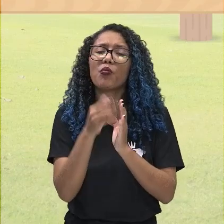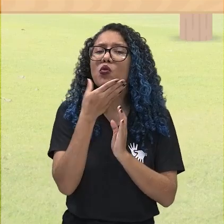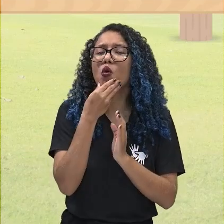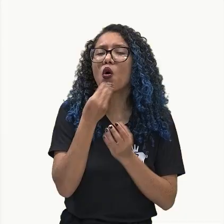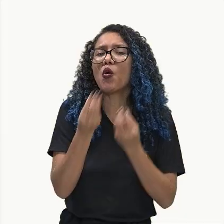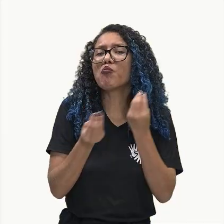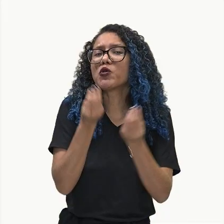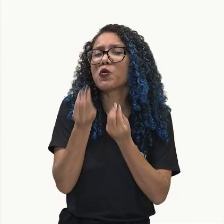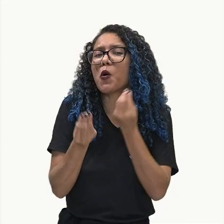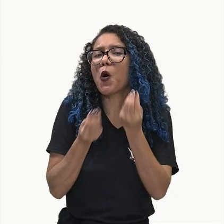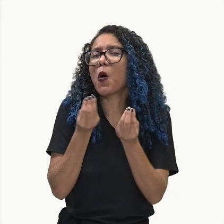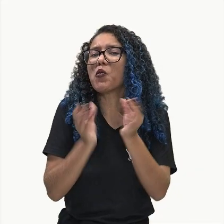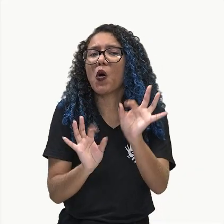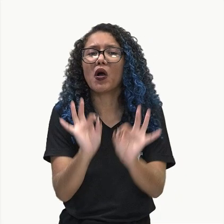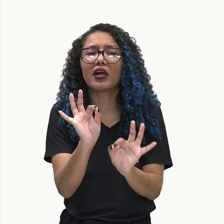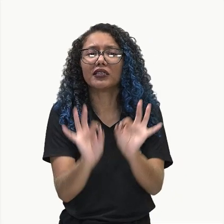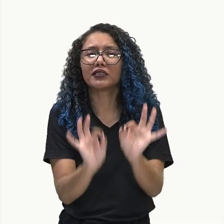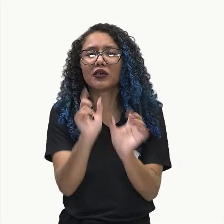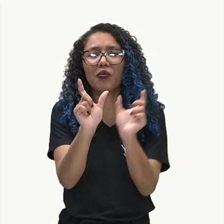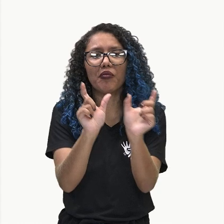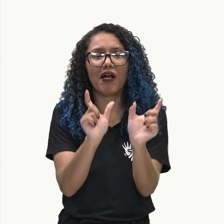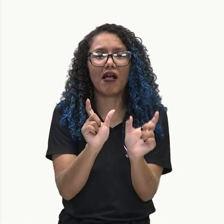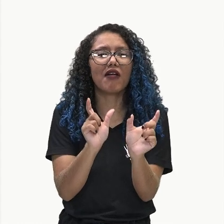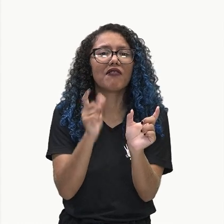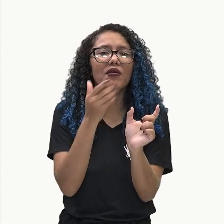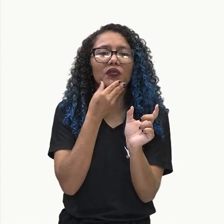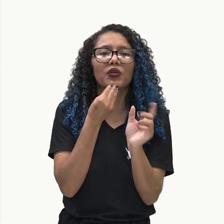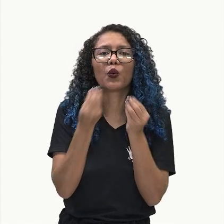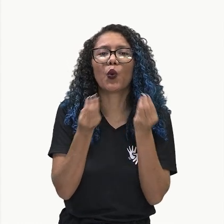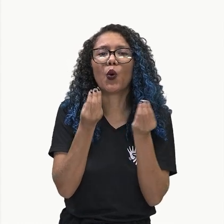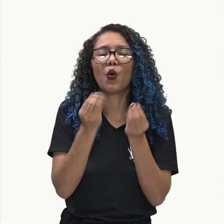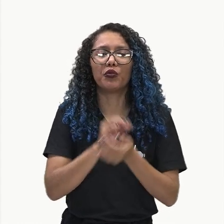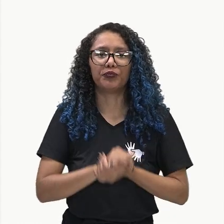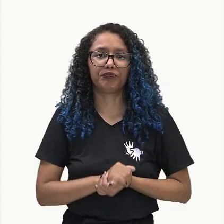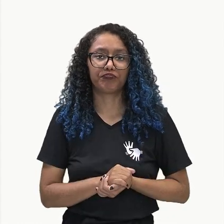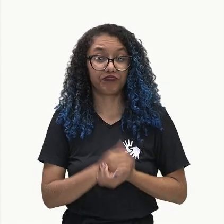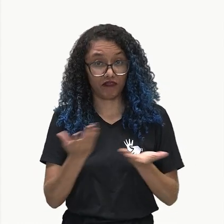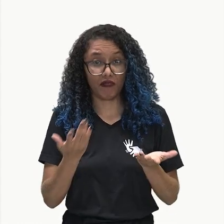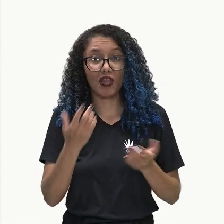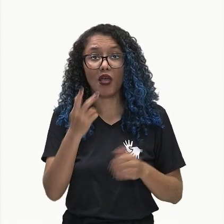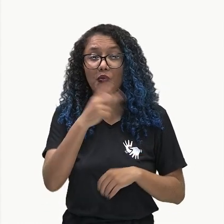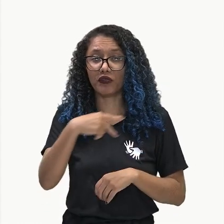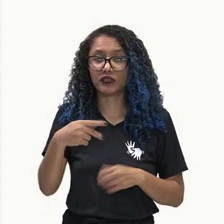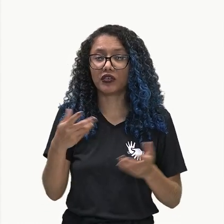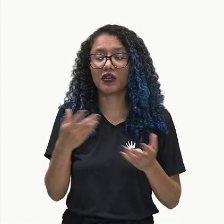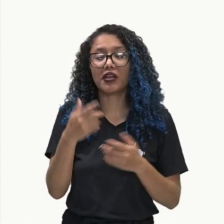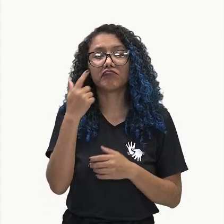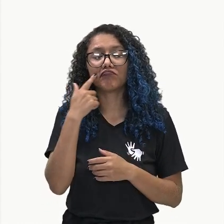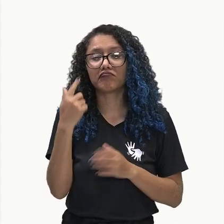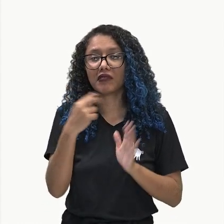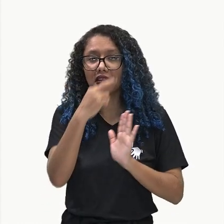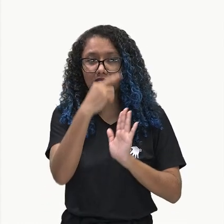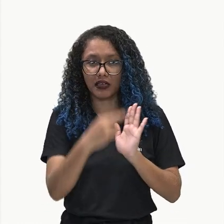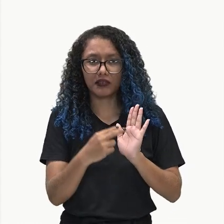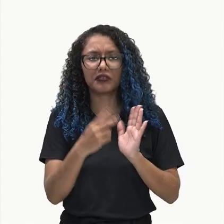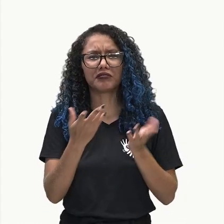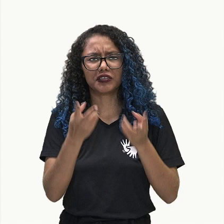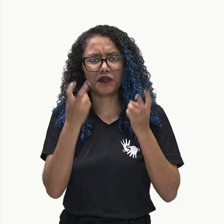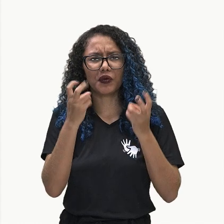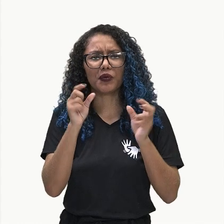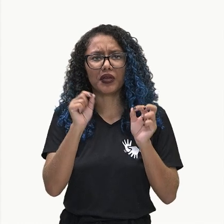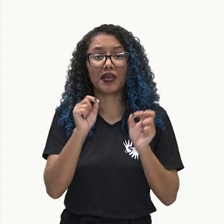del masculino. Junto a la terminação em O, então a gente viu que palavras terminadas em